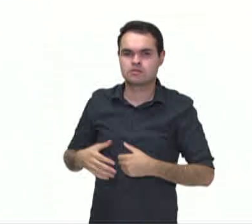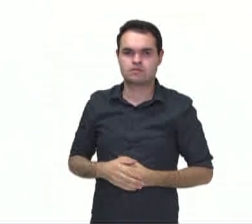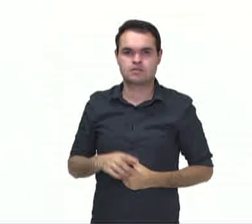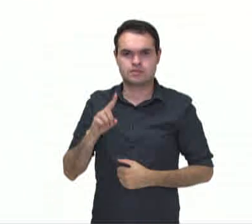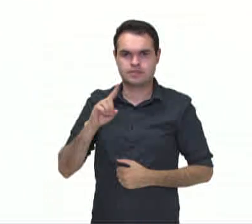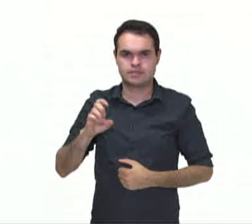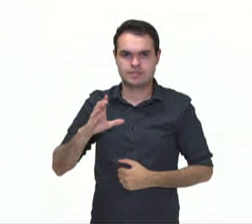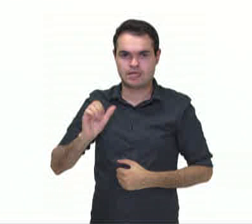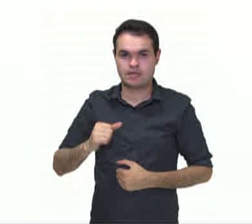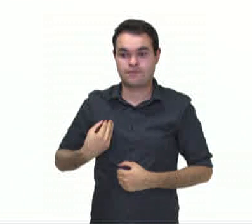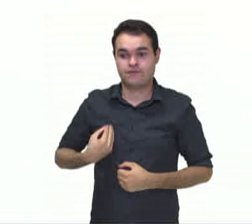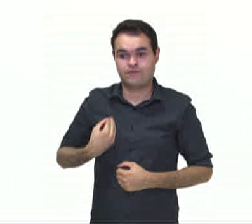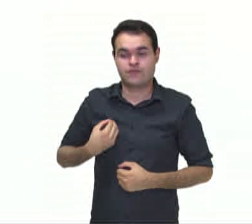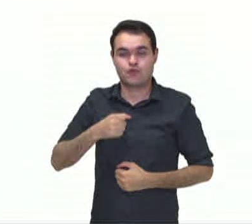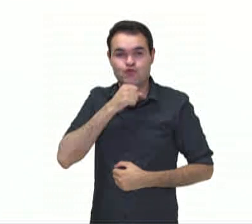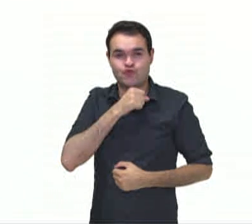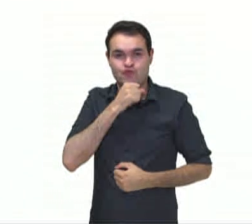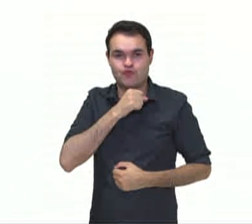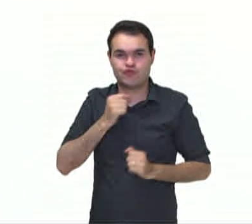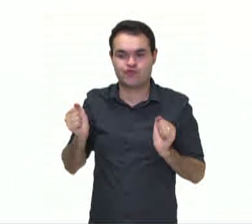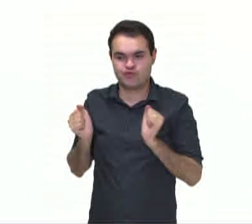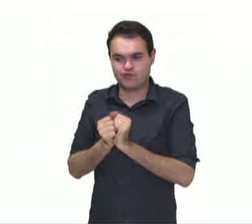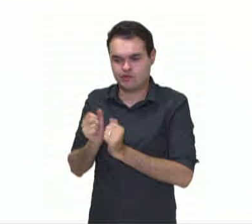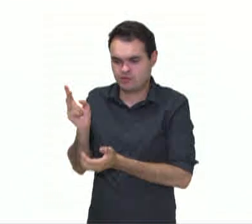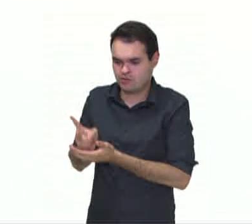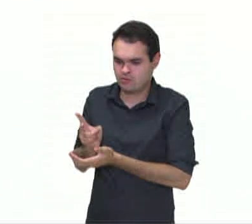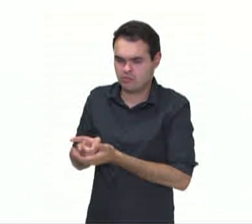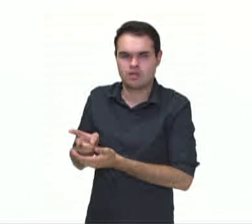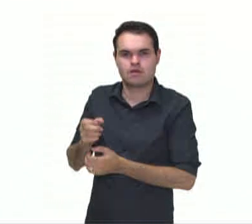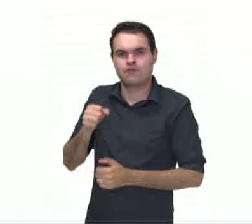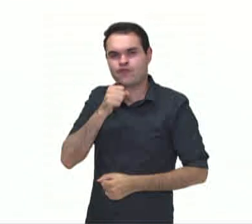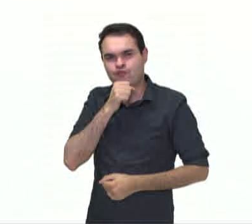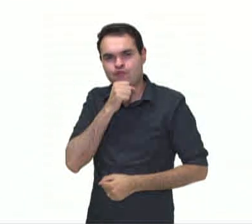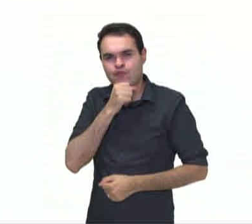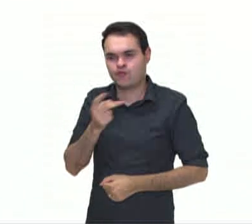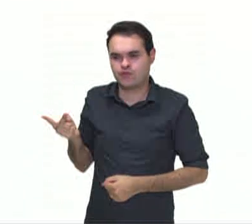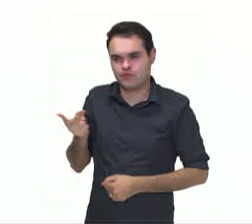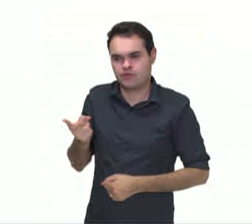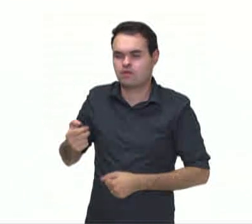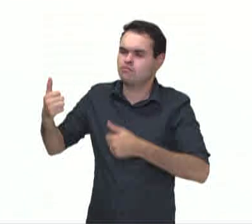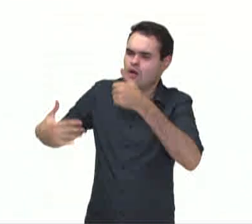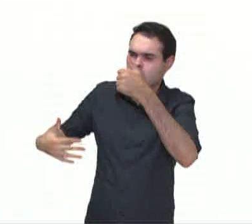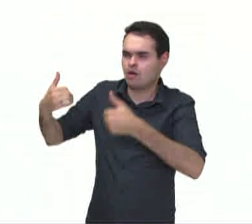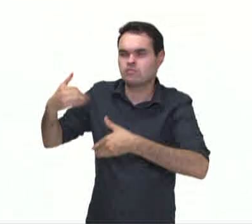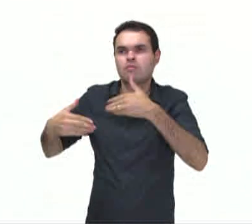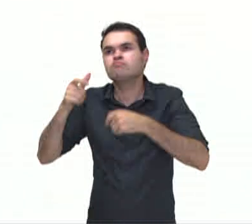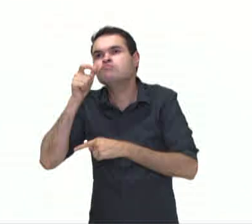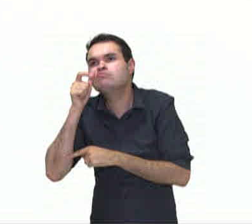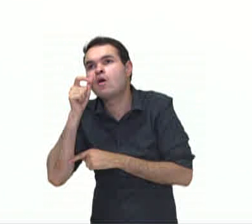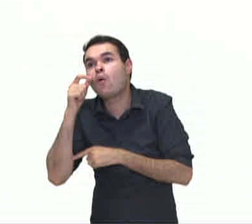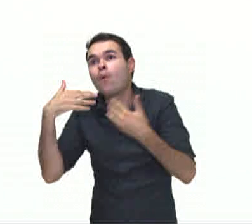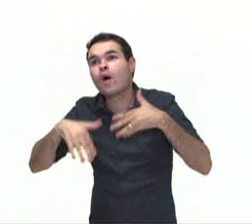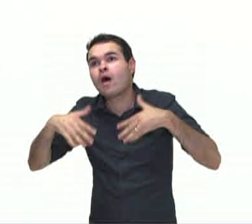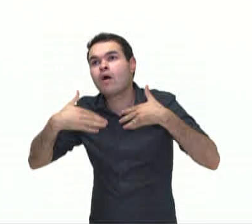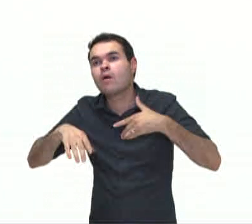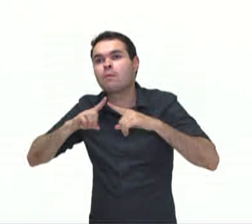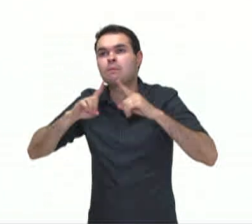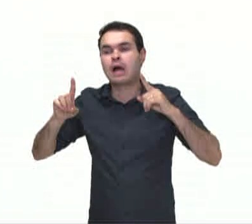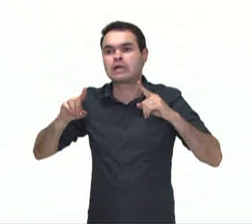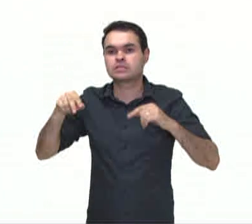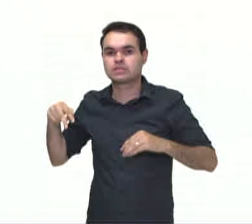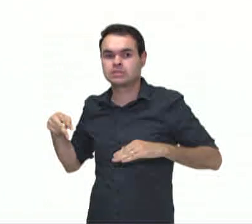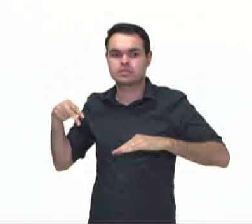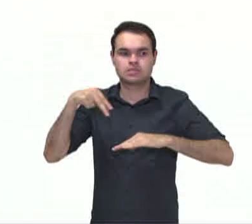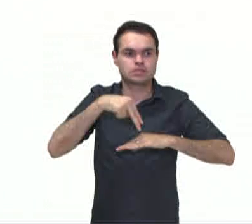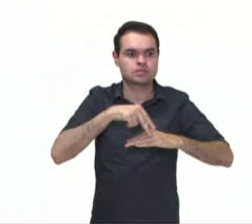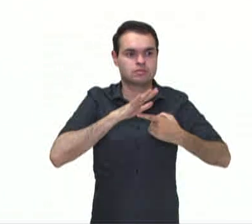com os avós e sempre gostou muito de ouvir as histórias contadas por eles, mas fica nervoso só de